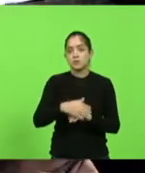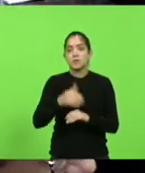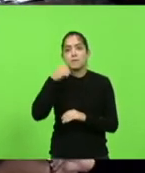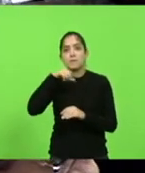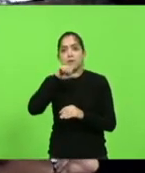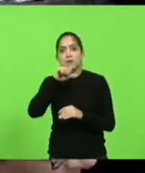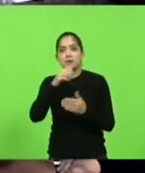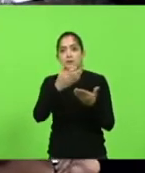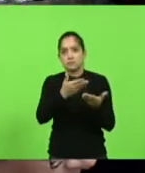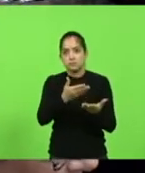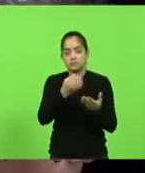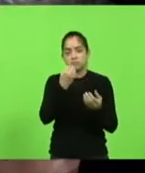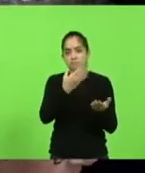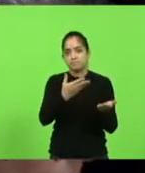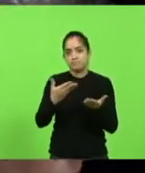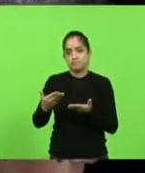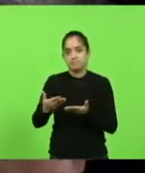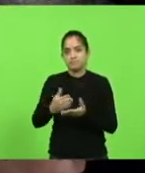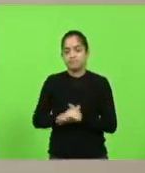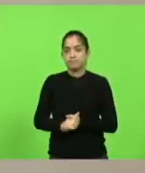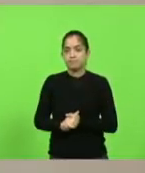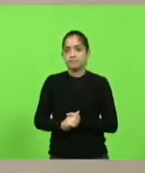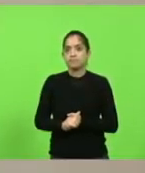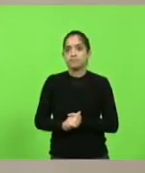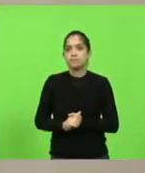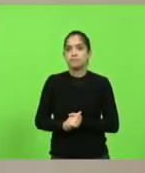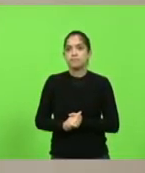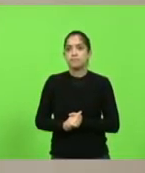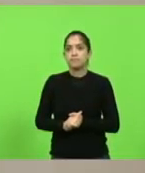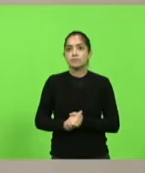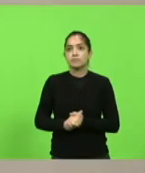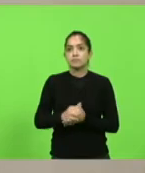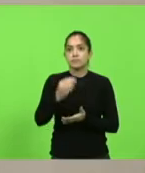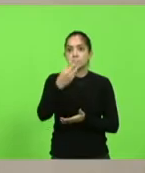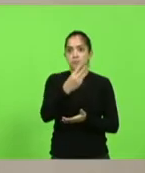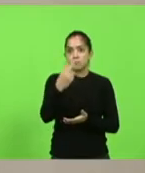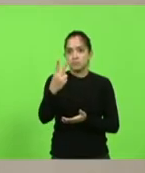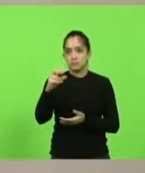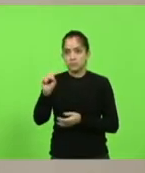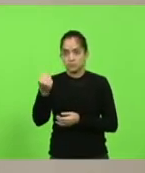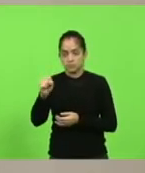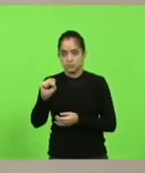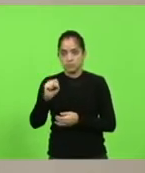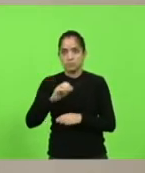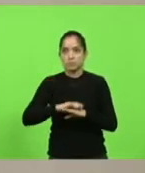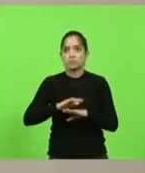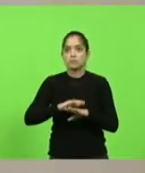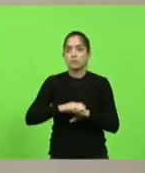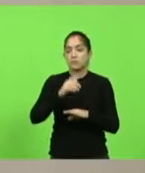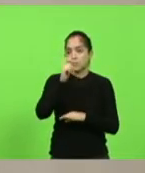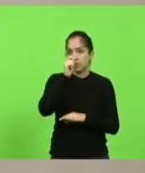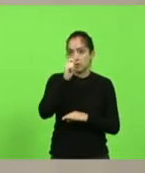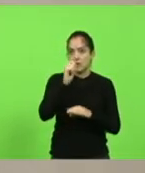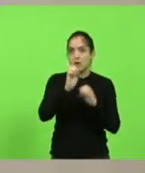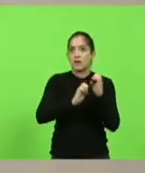ali presente. Sejam muito bem-vindos. Sejam bem-vindos. Moção 328, autor deputado João Amin, cumprimentando a empresa